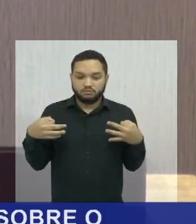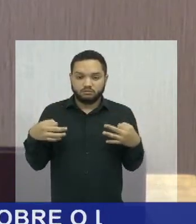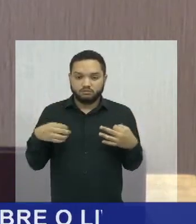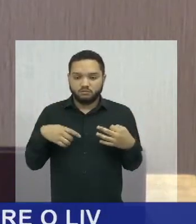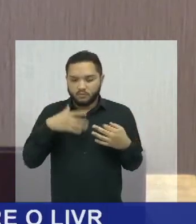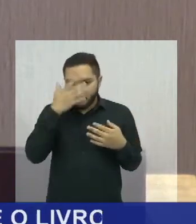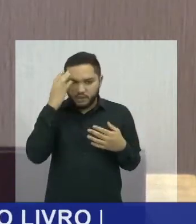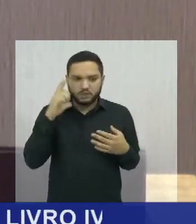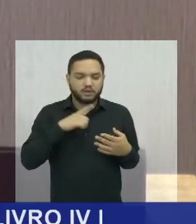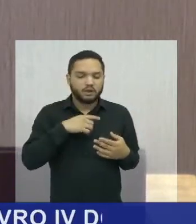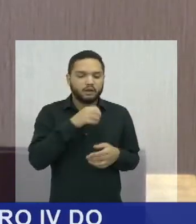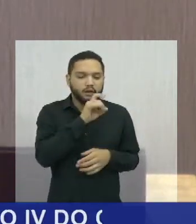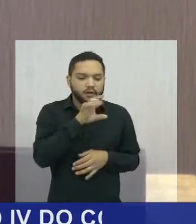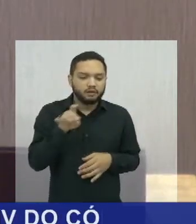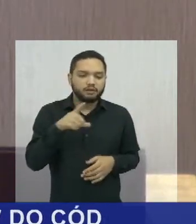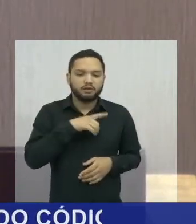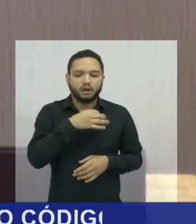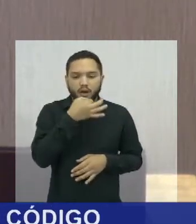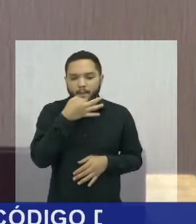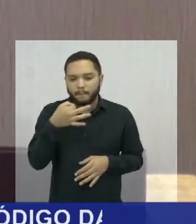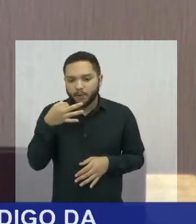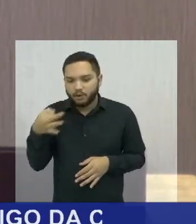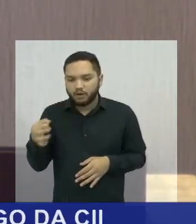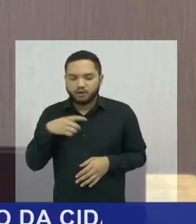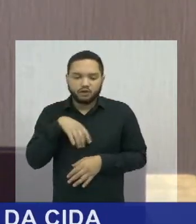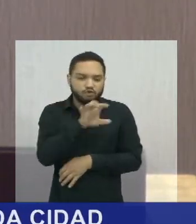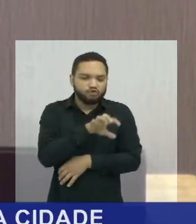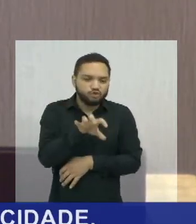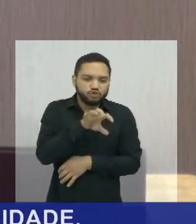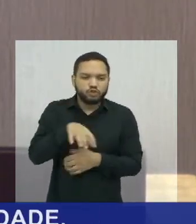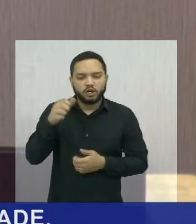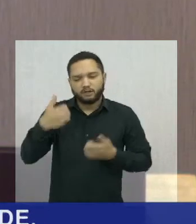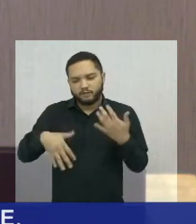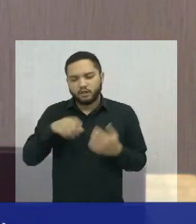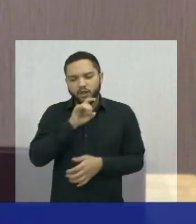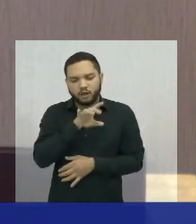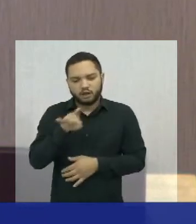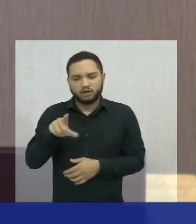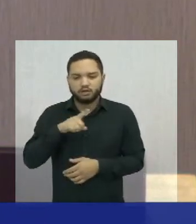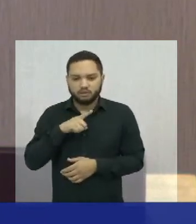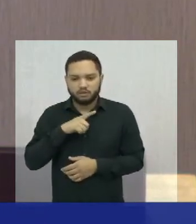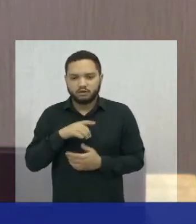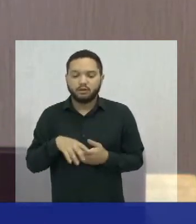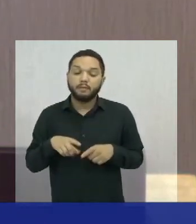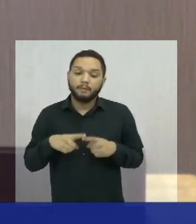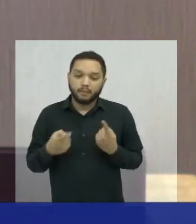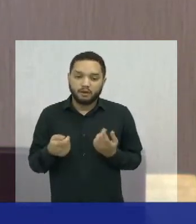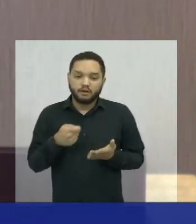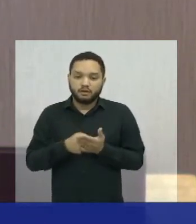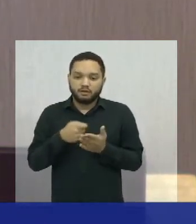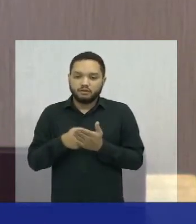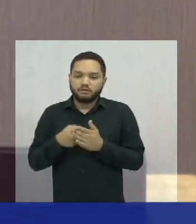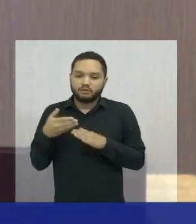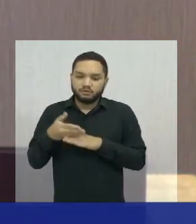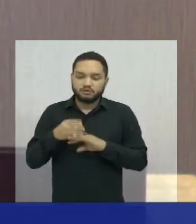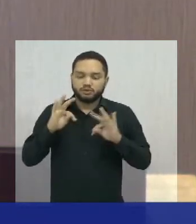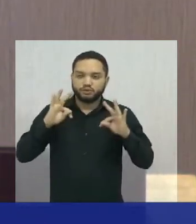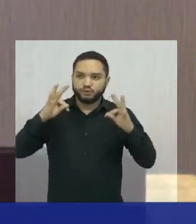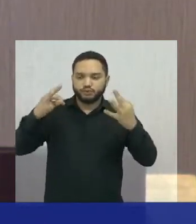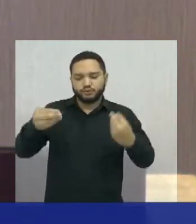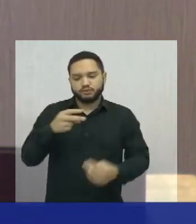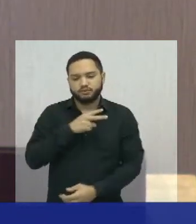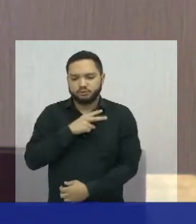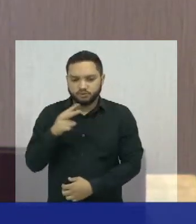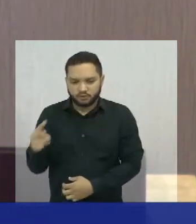vozes, nós temos maneira de nos articularmos, mas queremos exigir também a presença de todos os vereadores